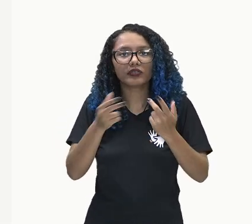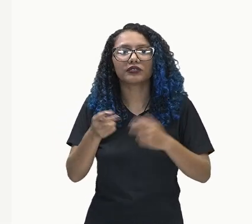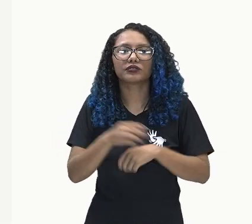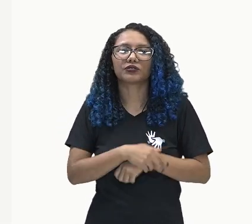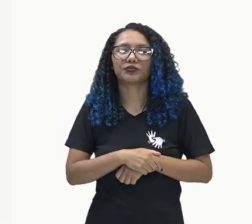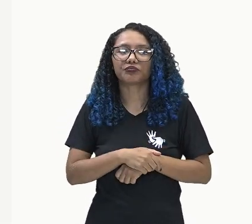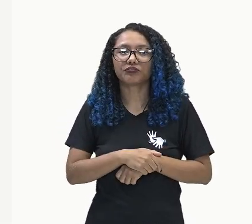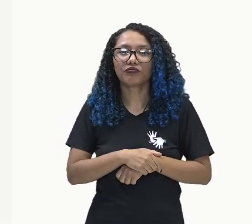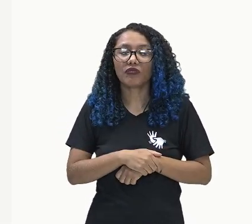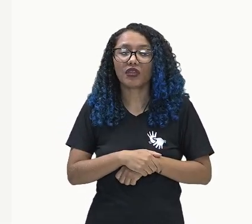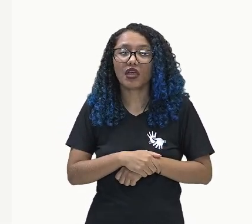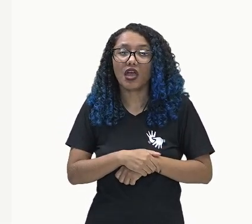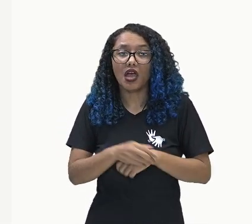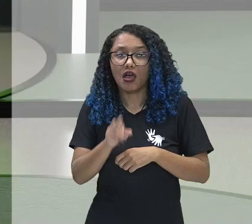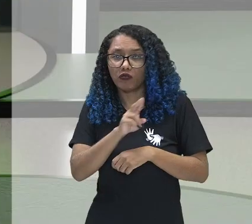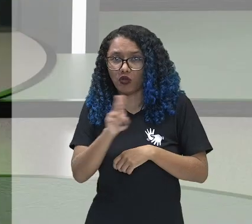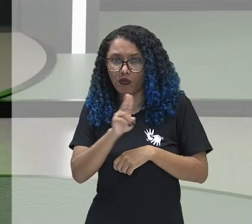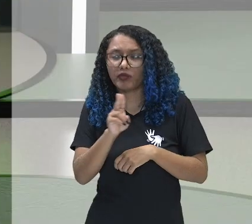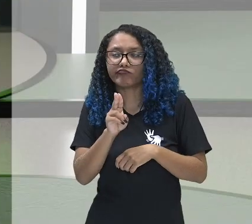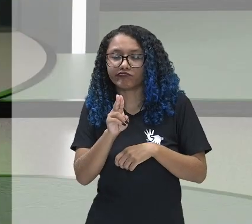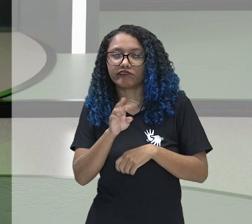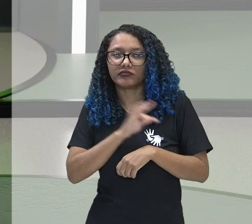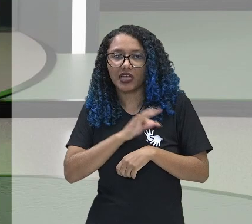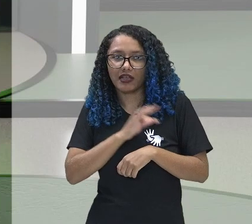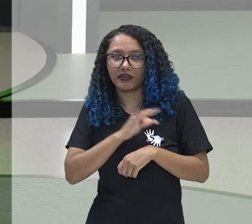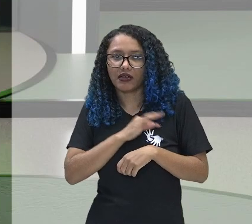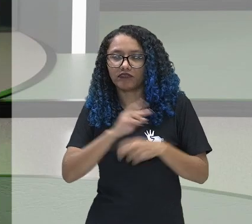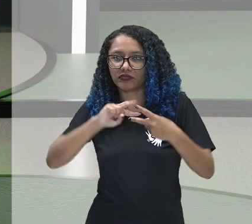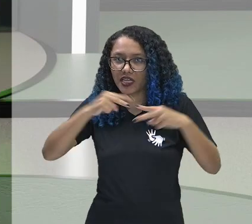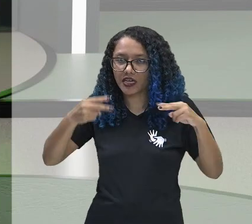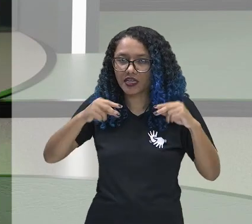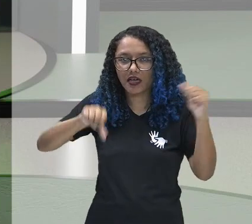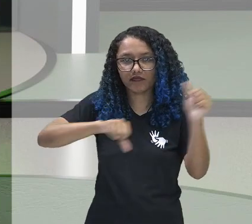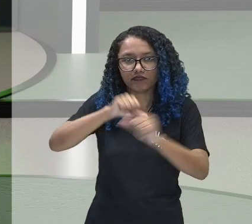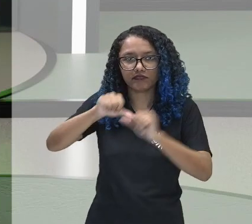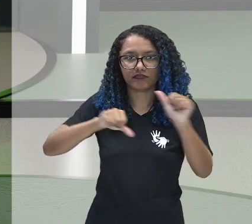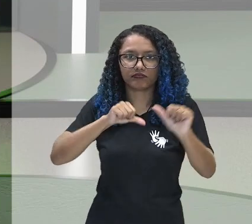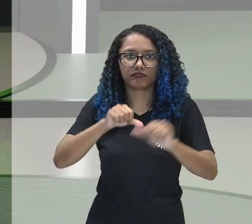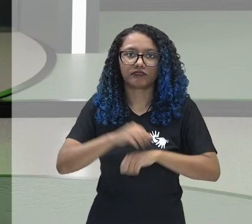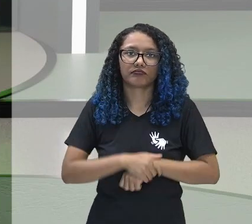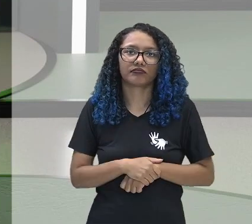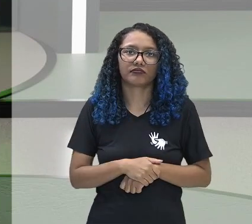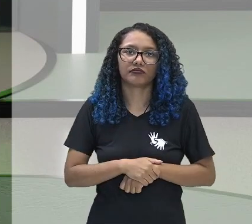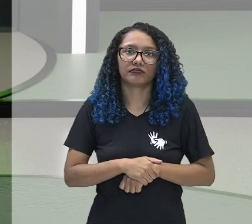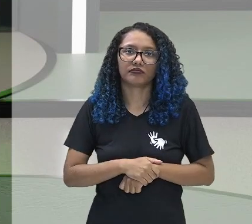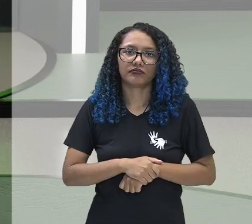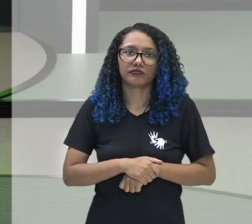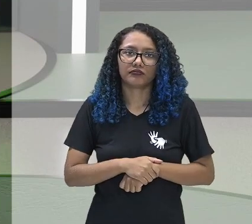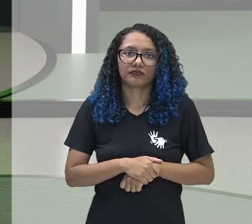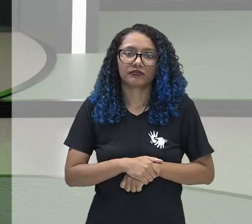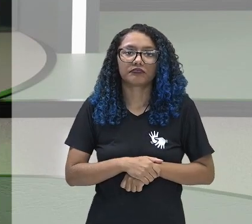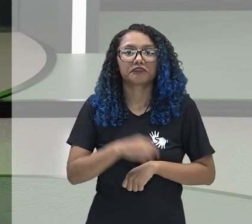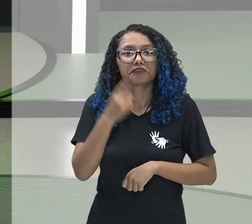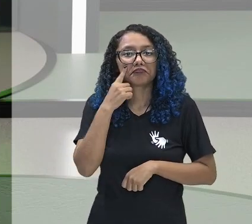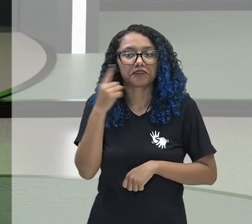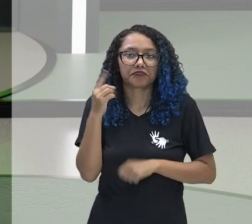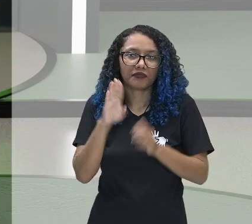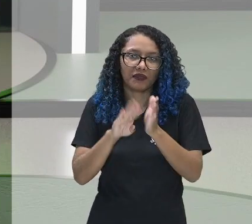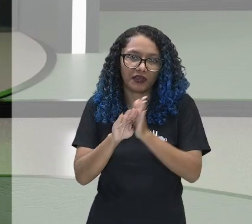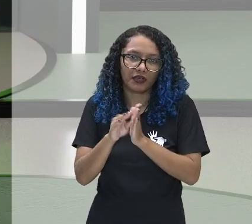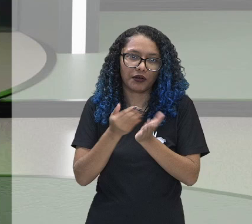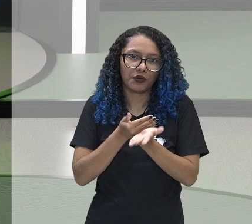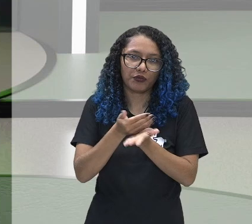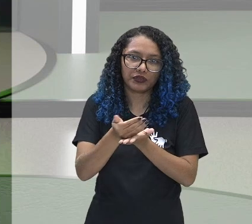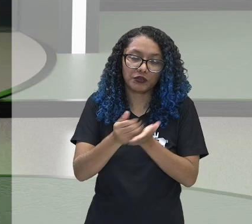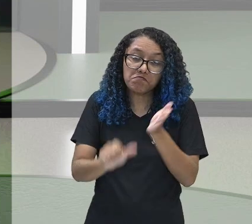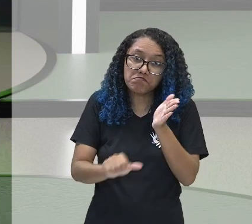do DNA recombinante. Por isso, essa imagem aqui mostrando para vocês. Foi com essa bactéria que começaram